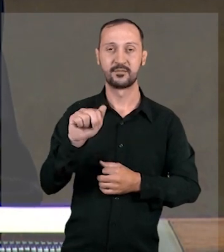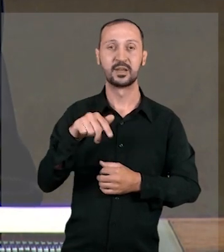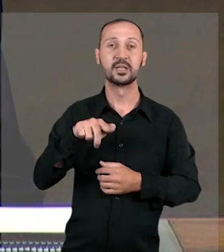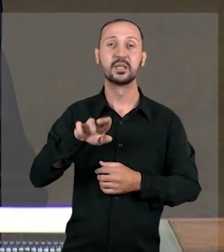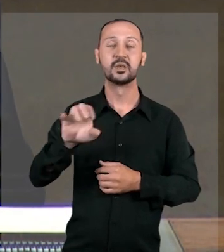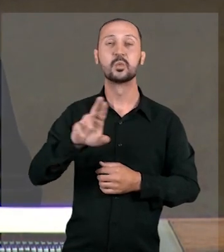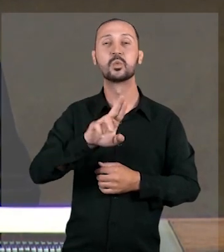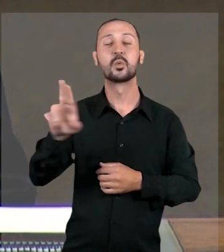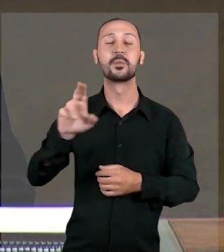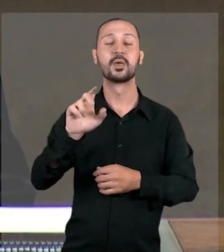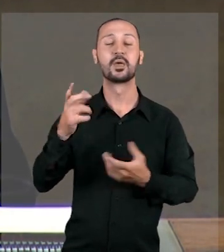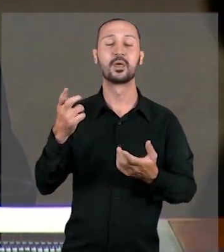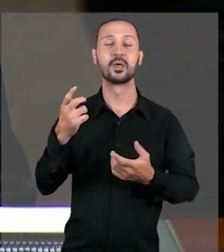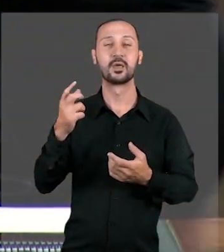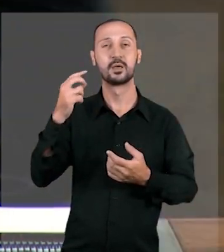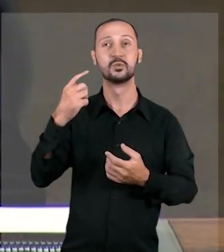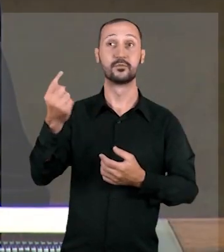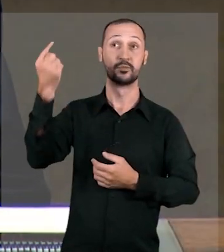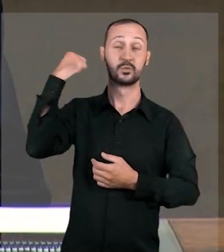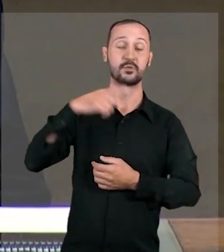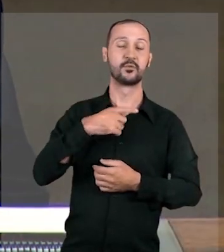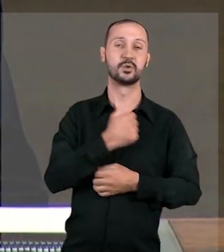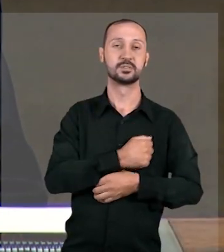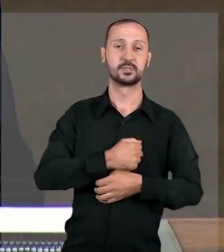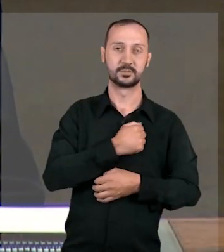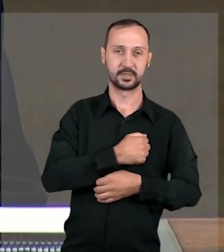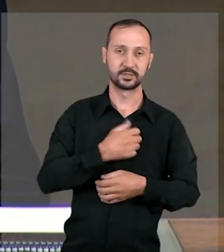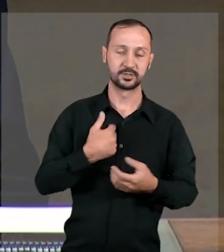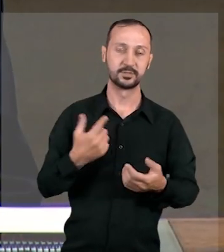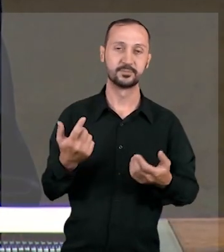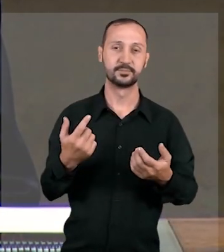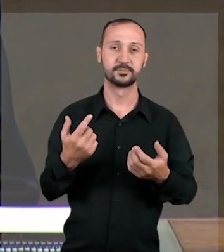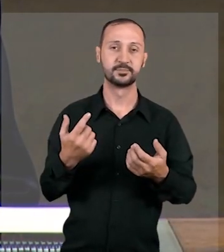Quando Eu Me Chamar Saudade, em que ele diz